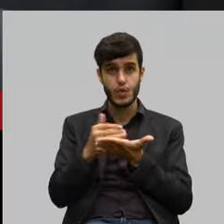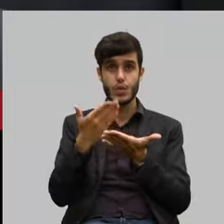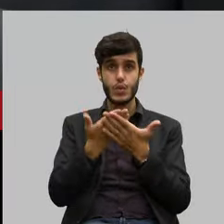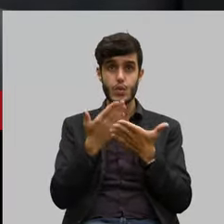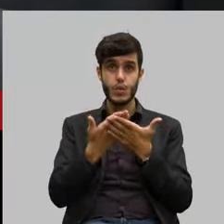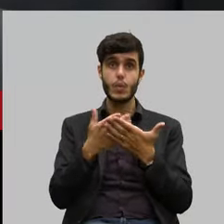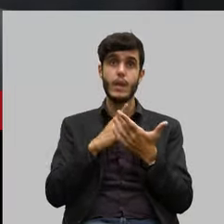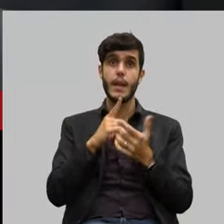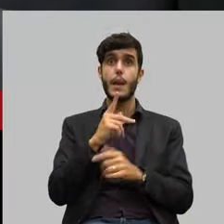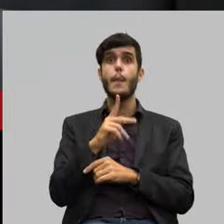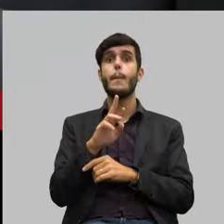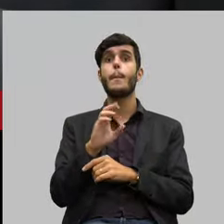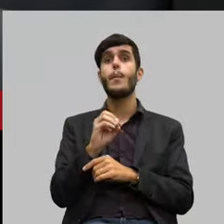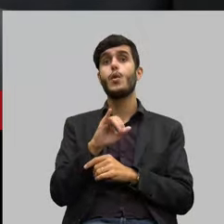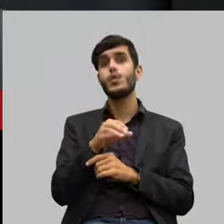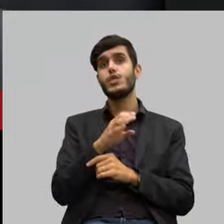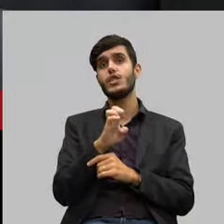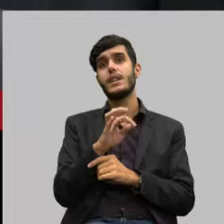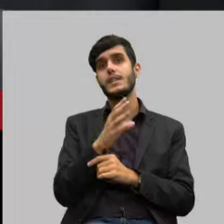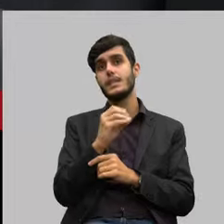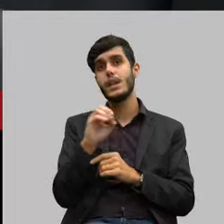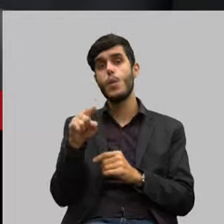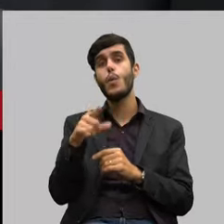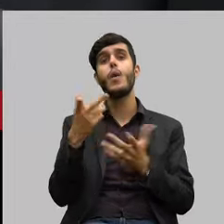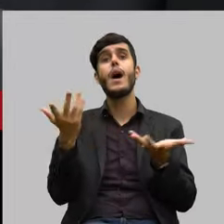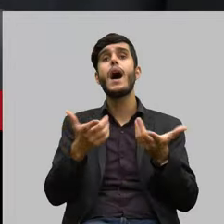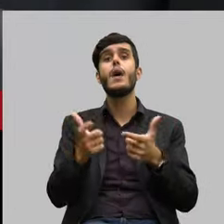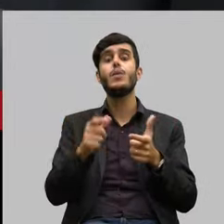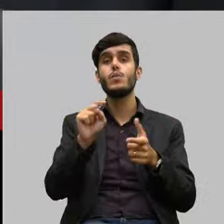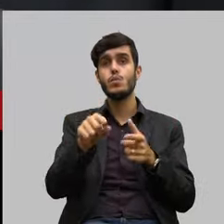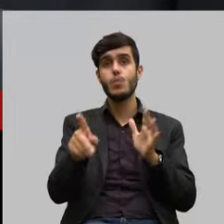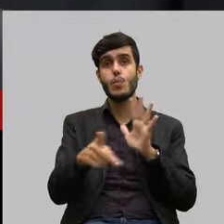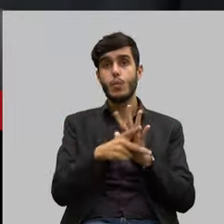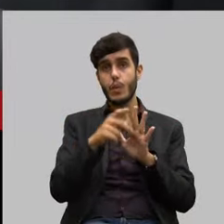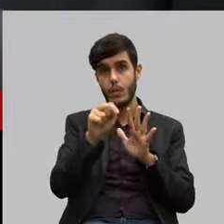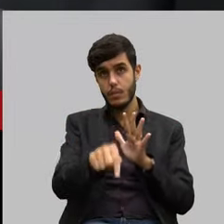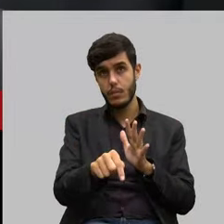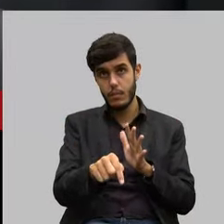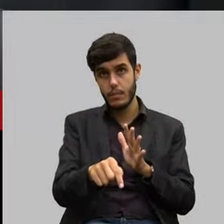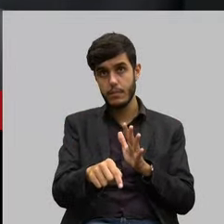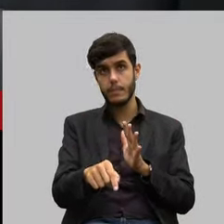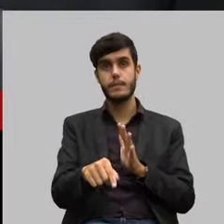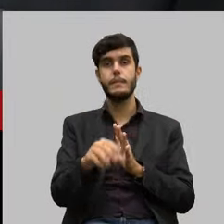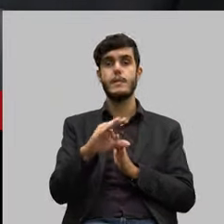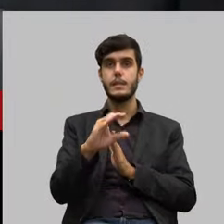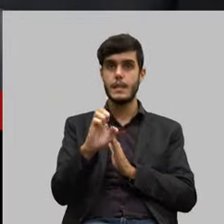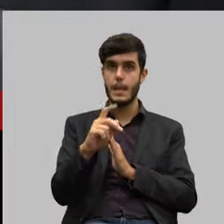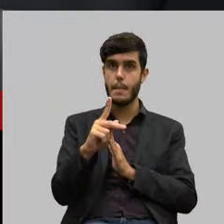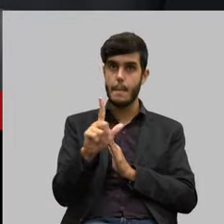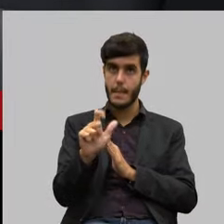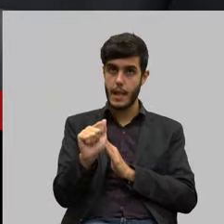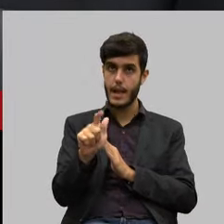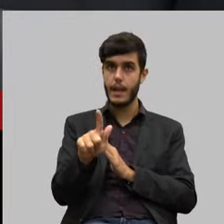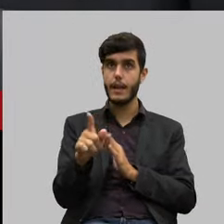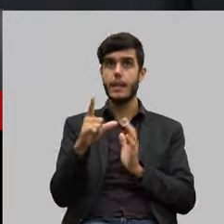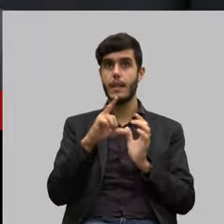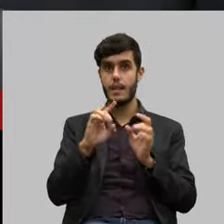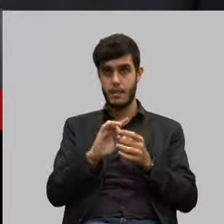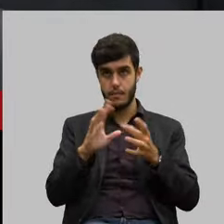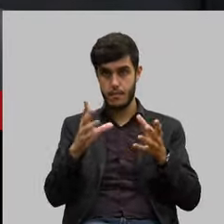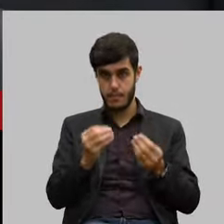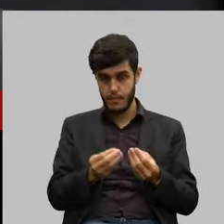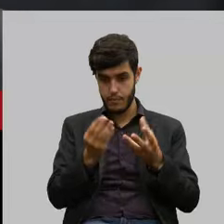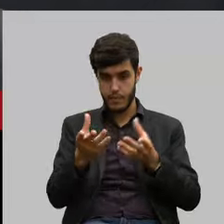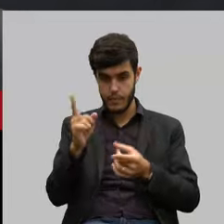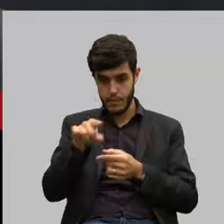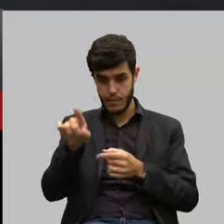projeção dos estudos e eu acredito que o ipseng e a própria C plag tá 100% à disposição de disponibilizá-los paraa senhora